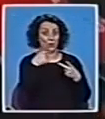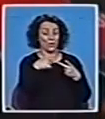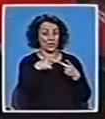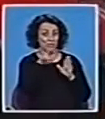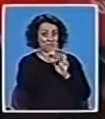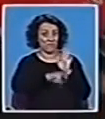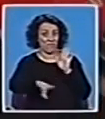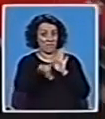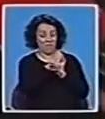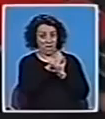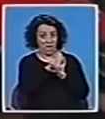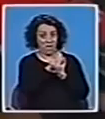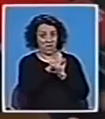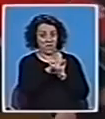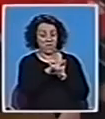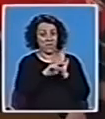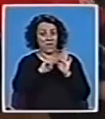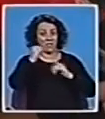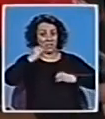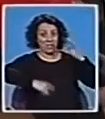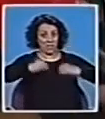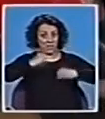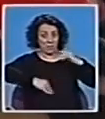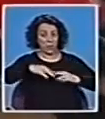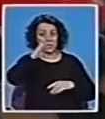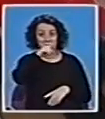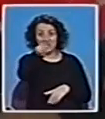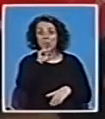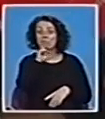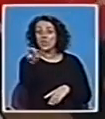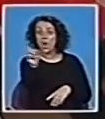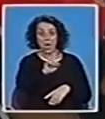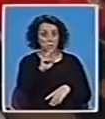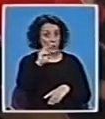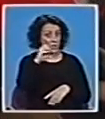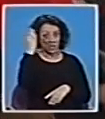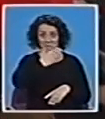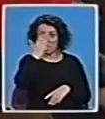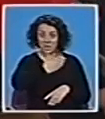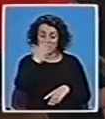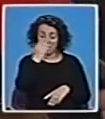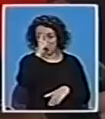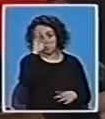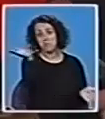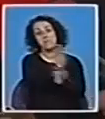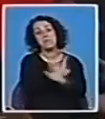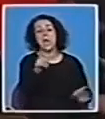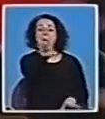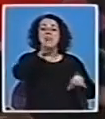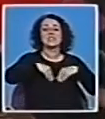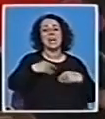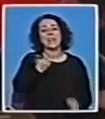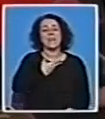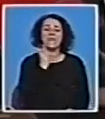disposição do código, diz que caso não respondam no prazo de 30 dias, presume-se que aceitaram a